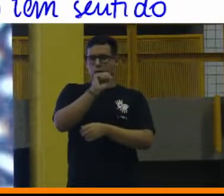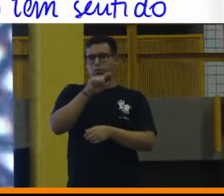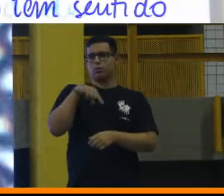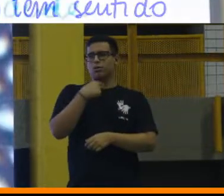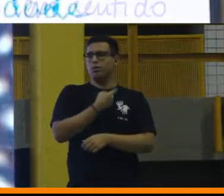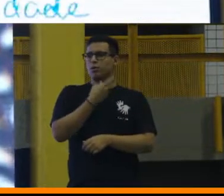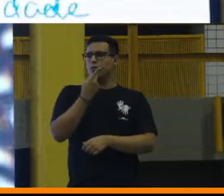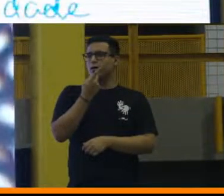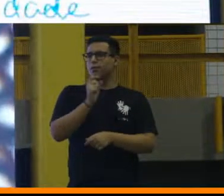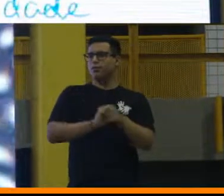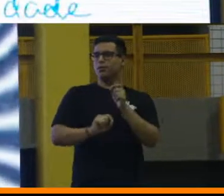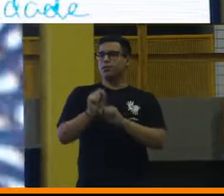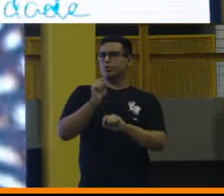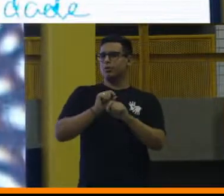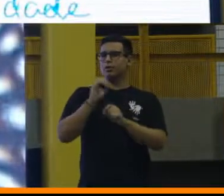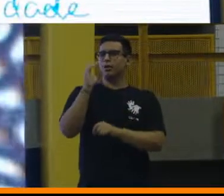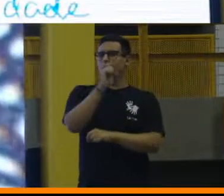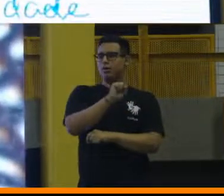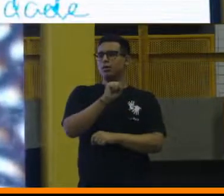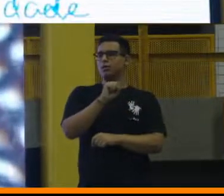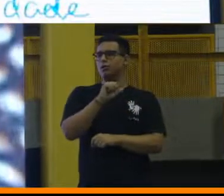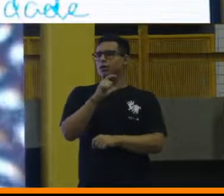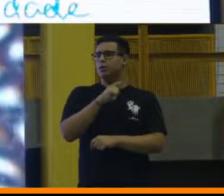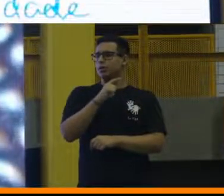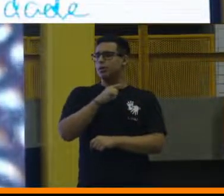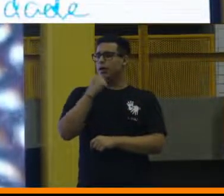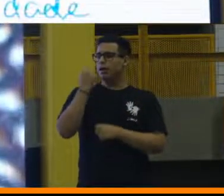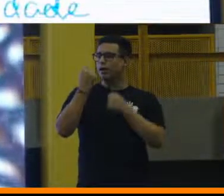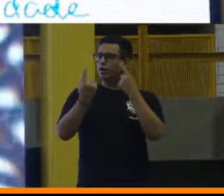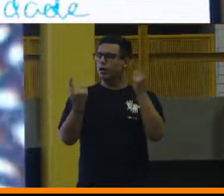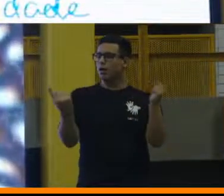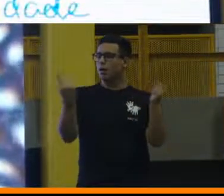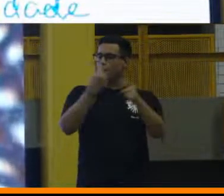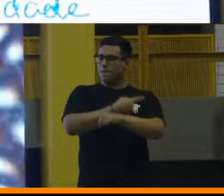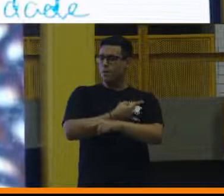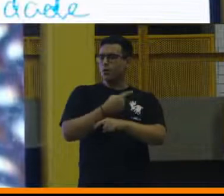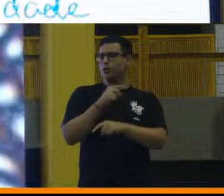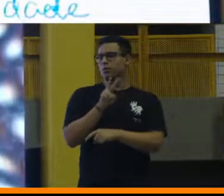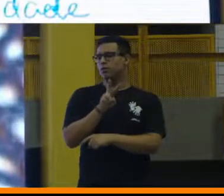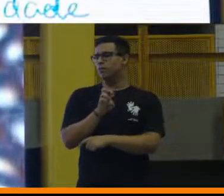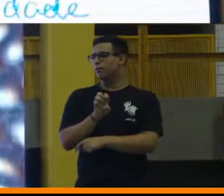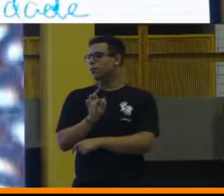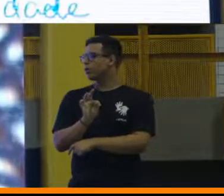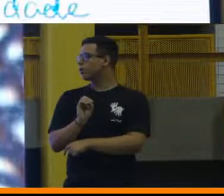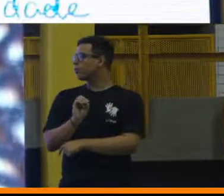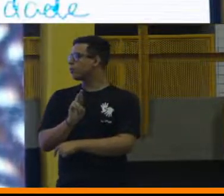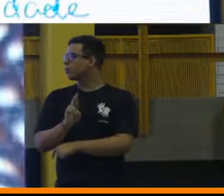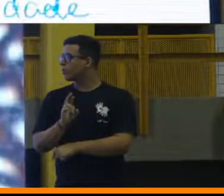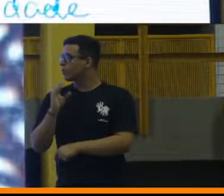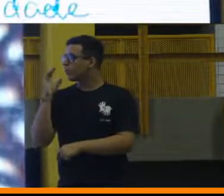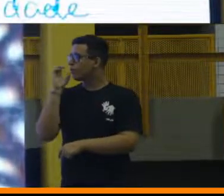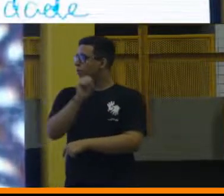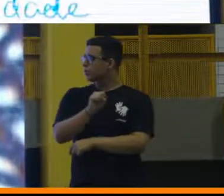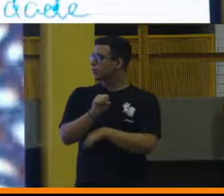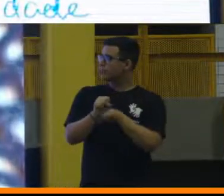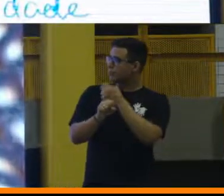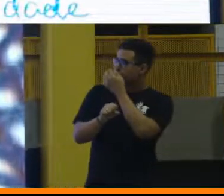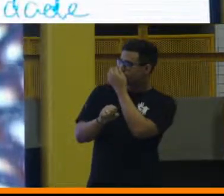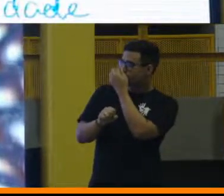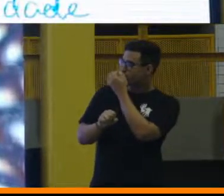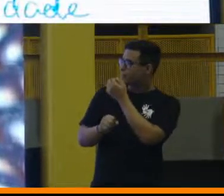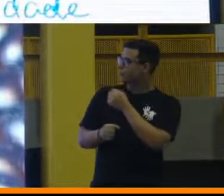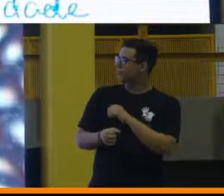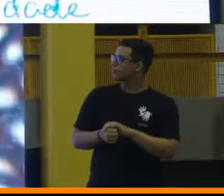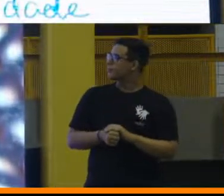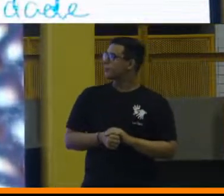vetor aceleração tem sentido oposto ao do vetor velocidade. Está aqui, ó. A